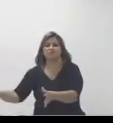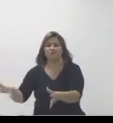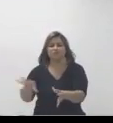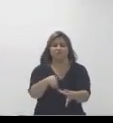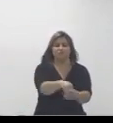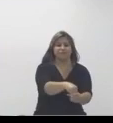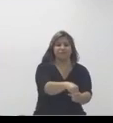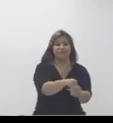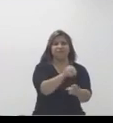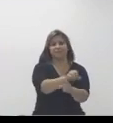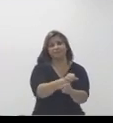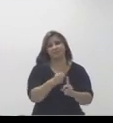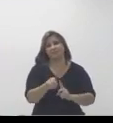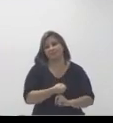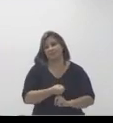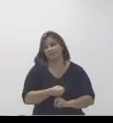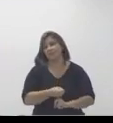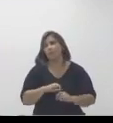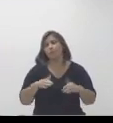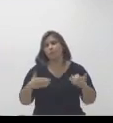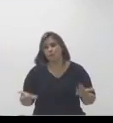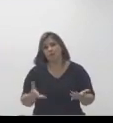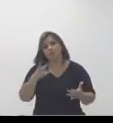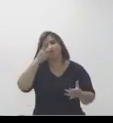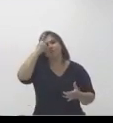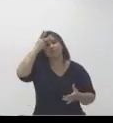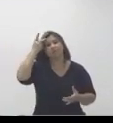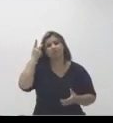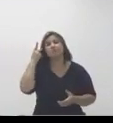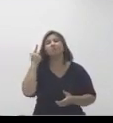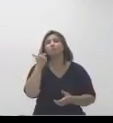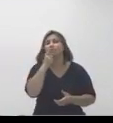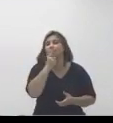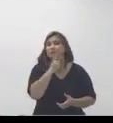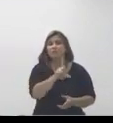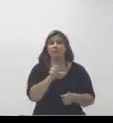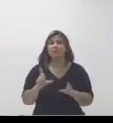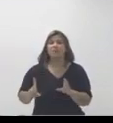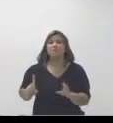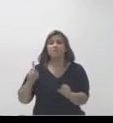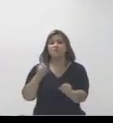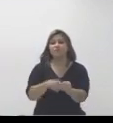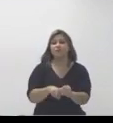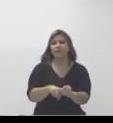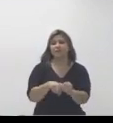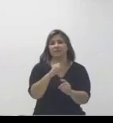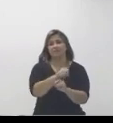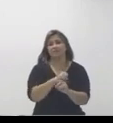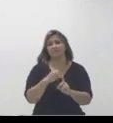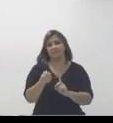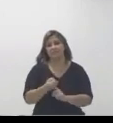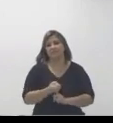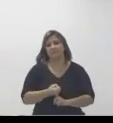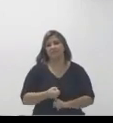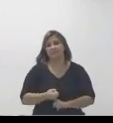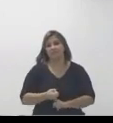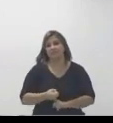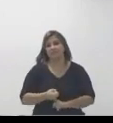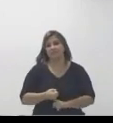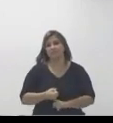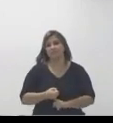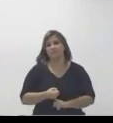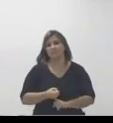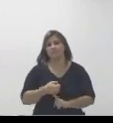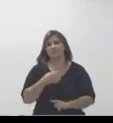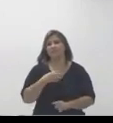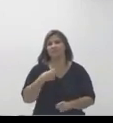social quando é se esse sujeito quando essa pessoa r recupera a possibilidade a sua